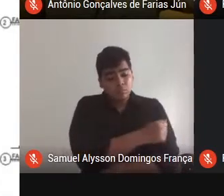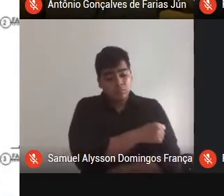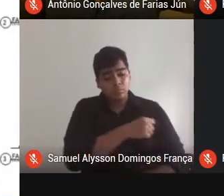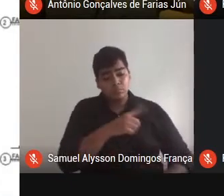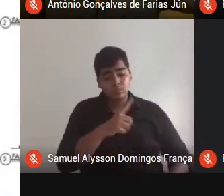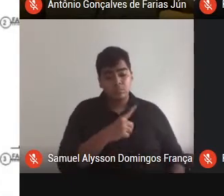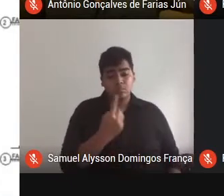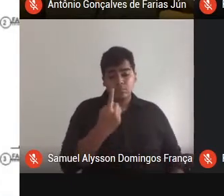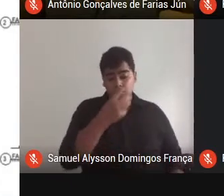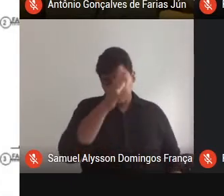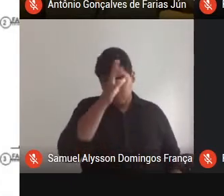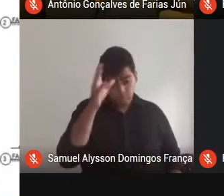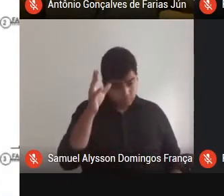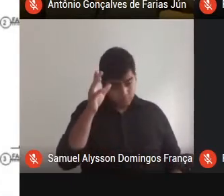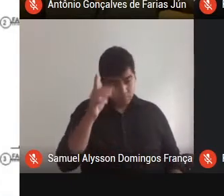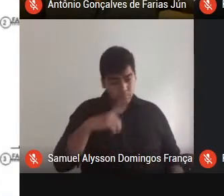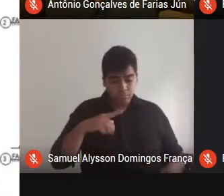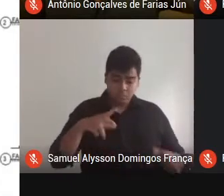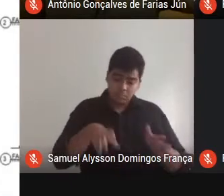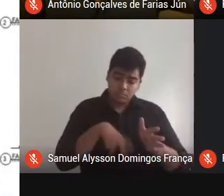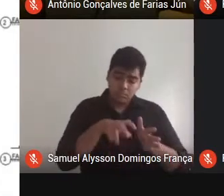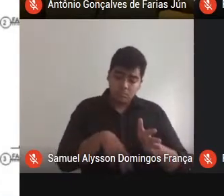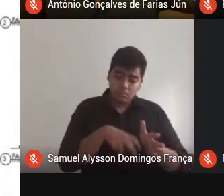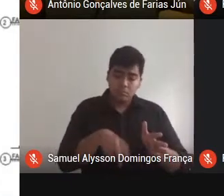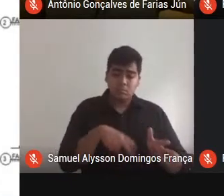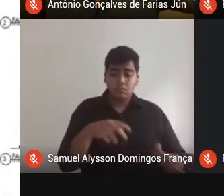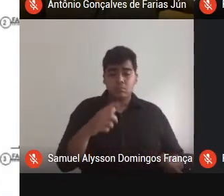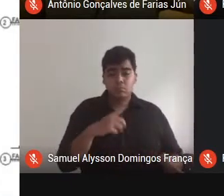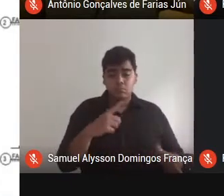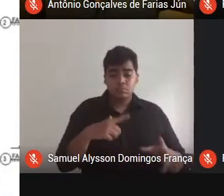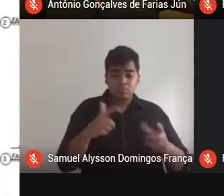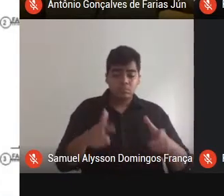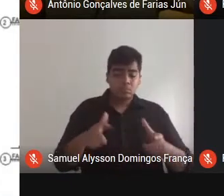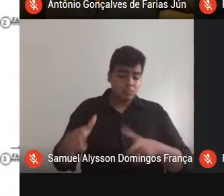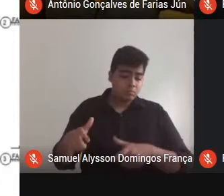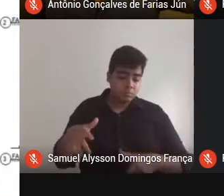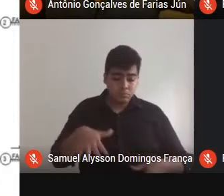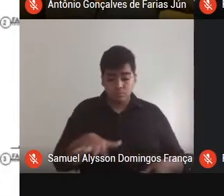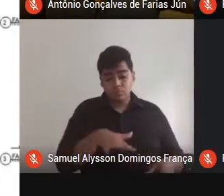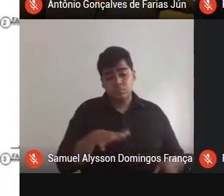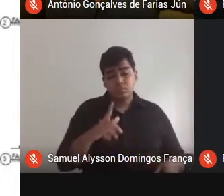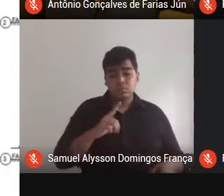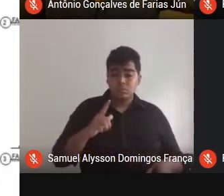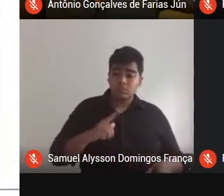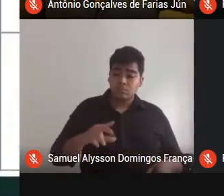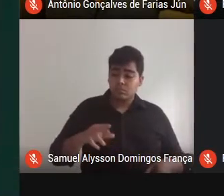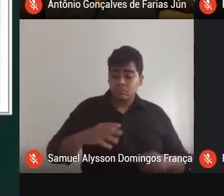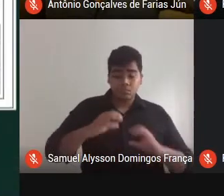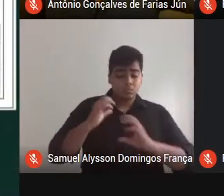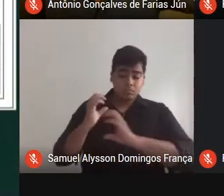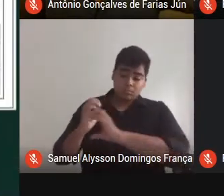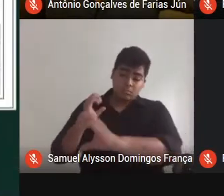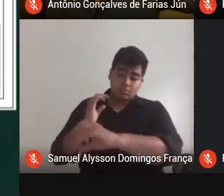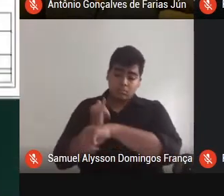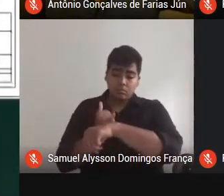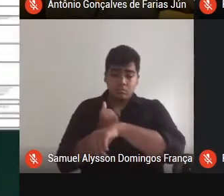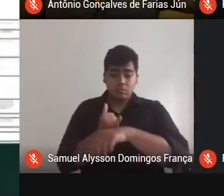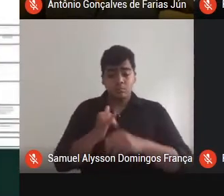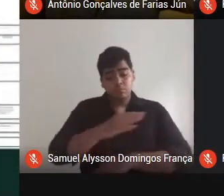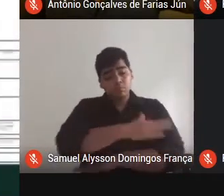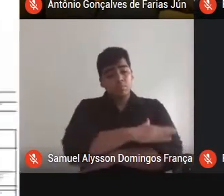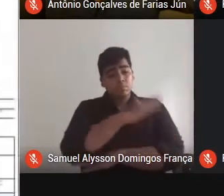um cadeirante, né, então ele fez aqui os espaços, pode ver que tem um corrimão aqui nas entradas, rampa, então é